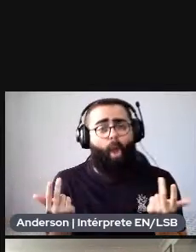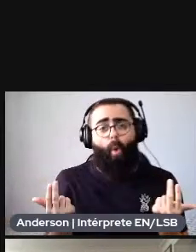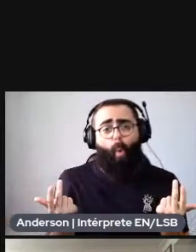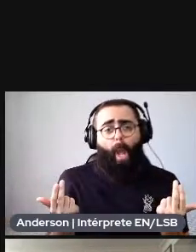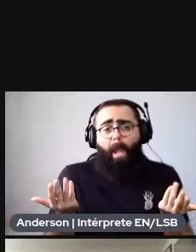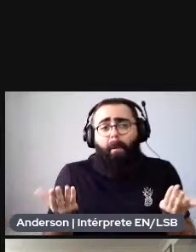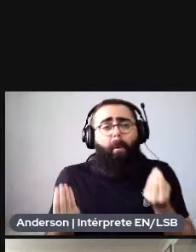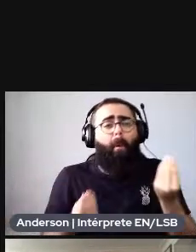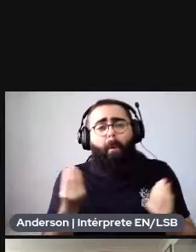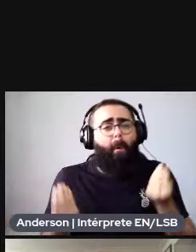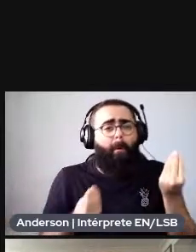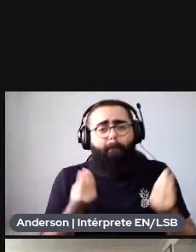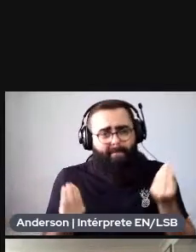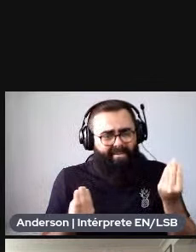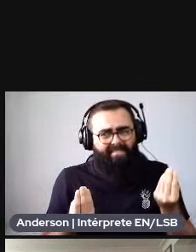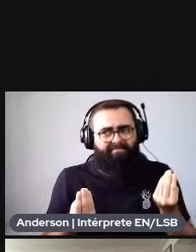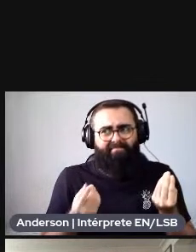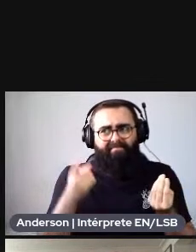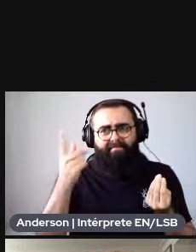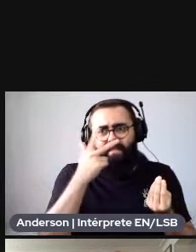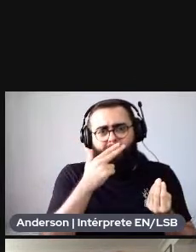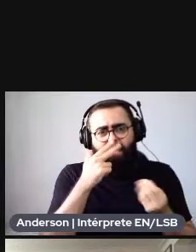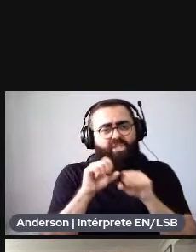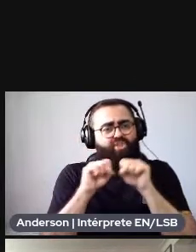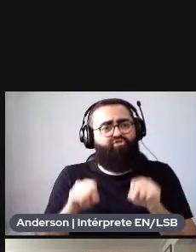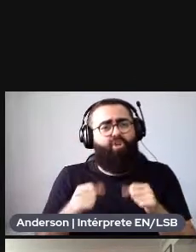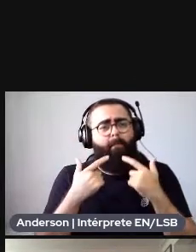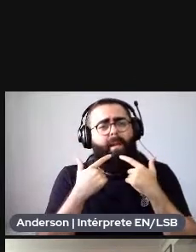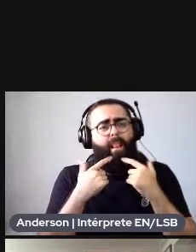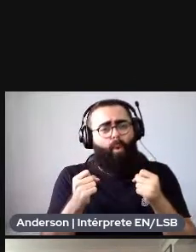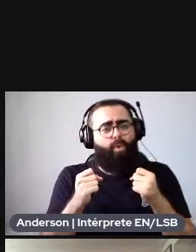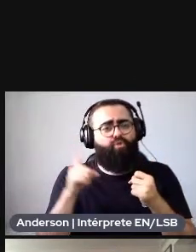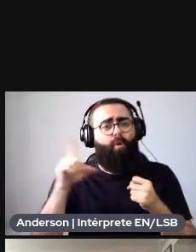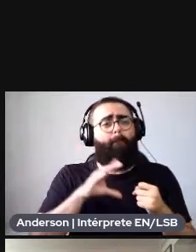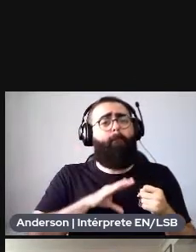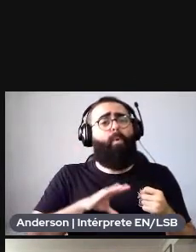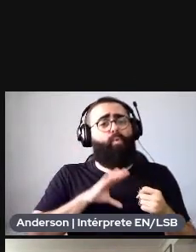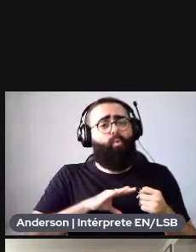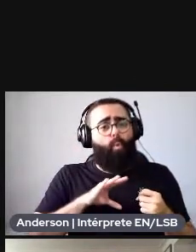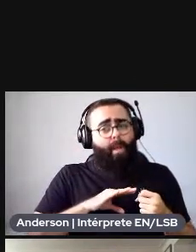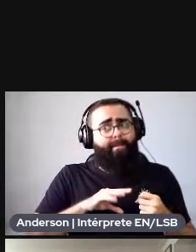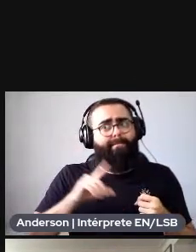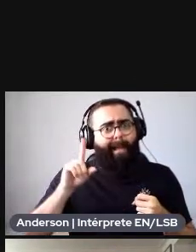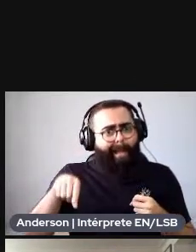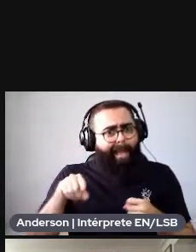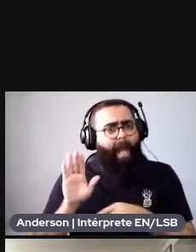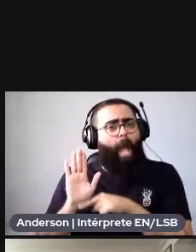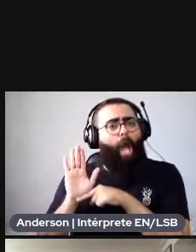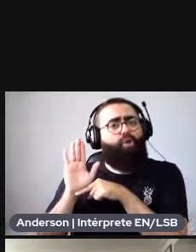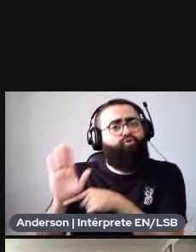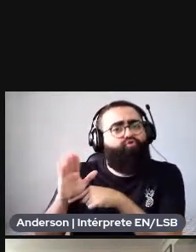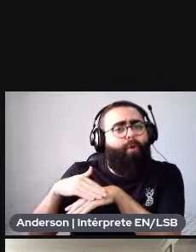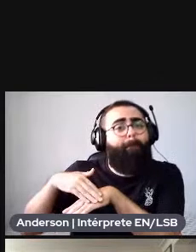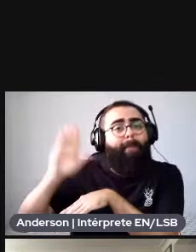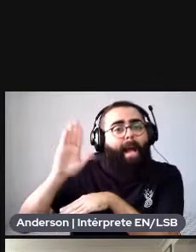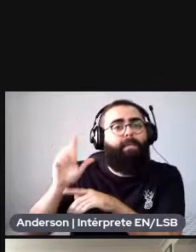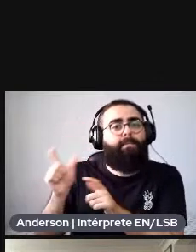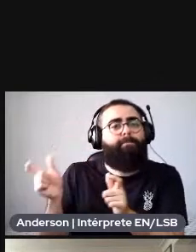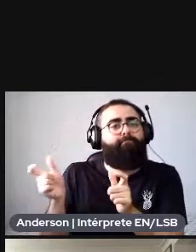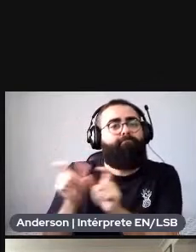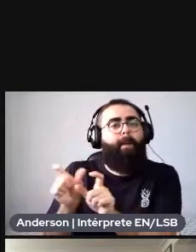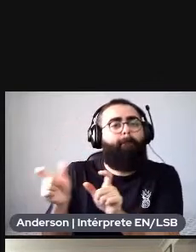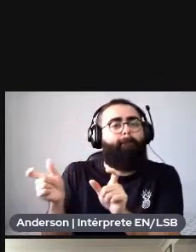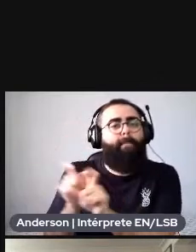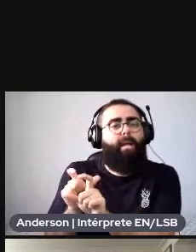possibilita ou motiva, digamos assim, este recurso à sinonímia, ao